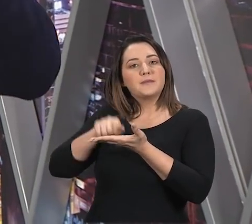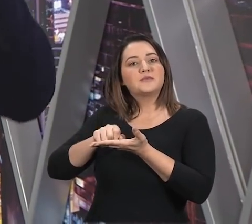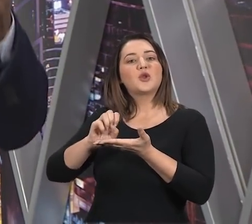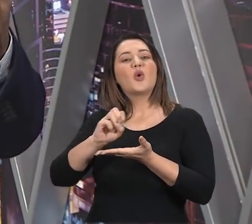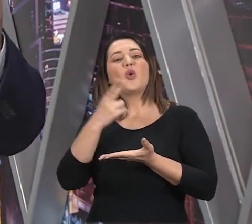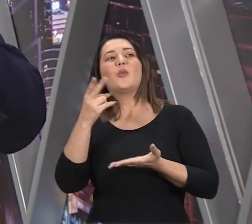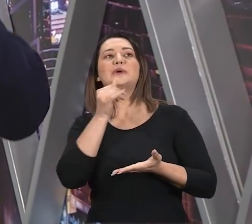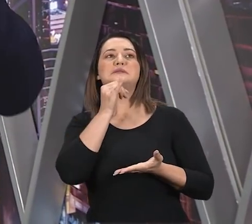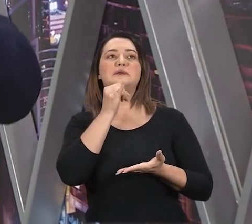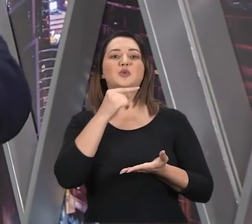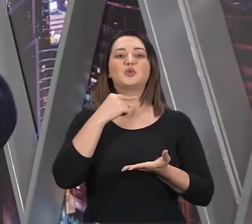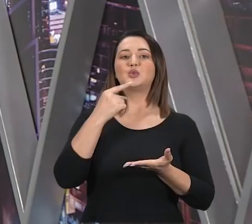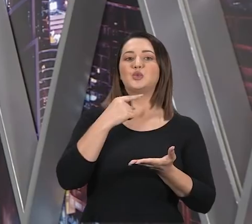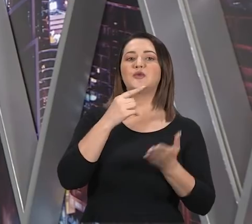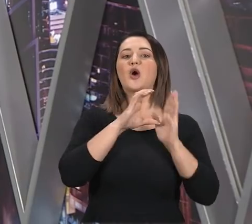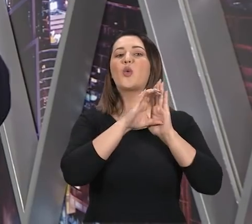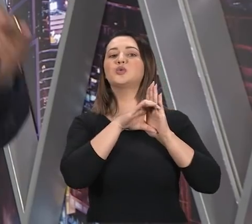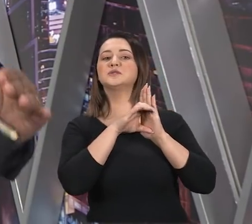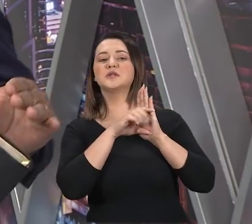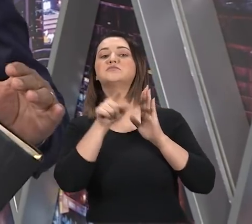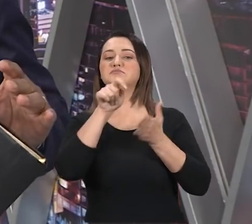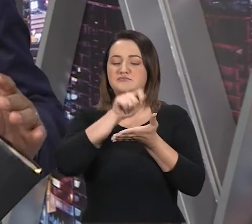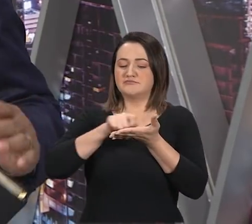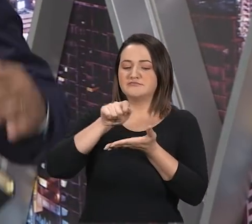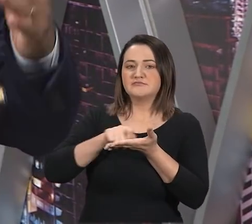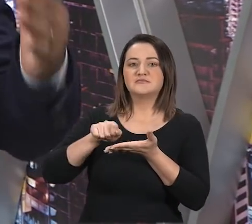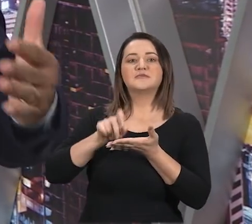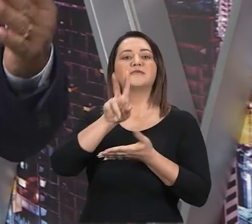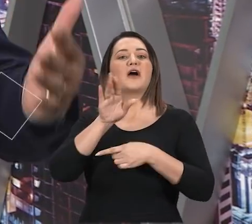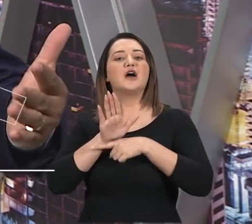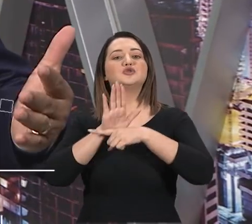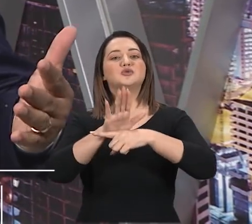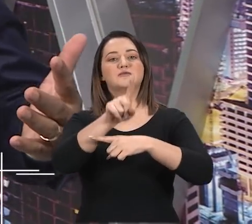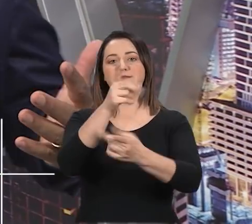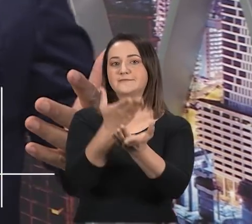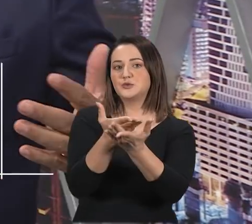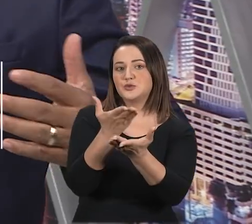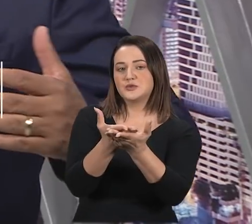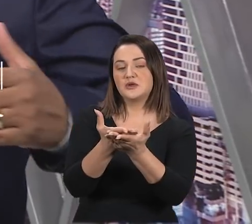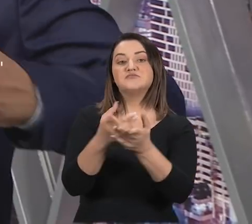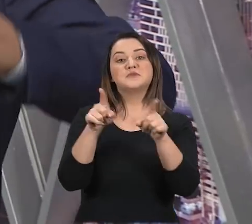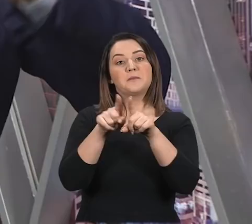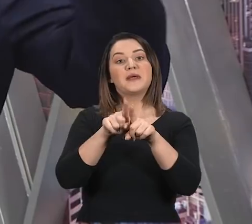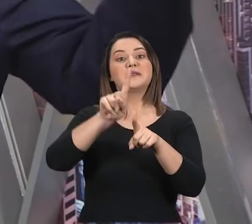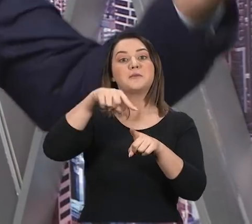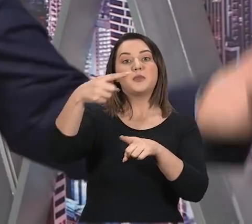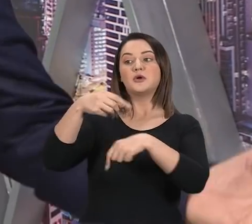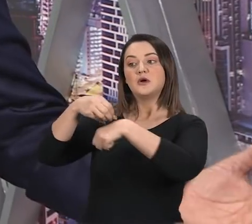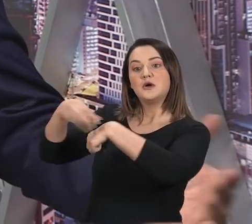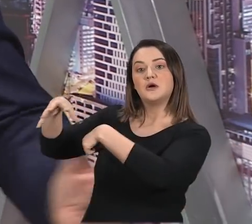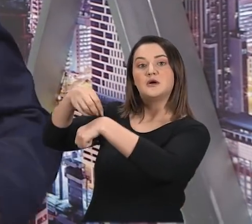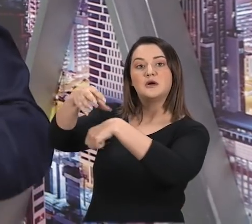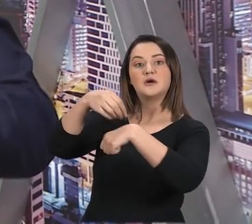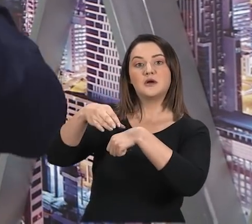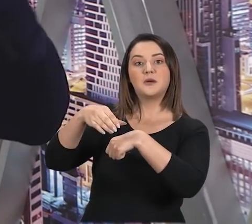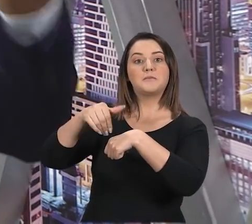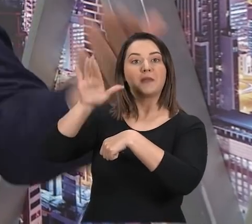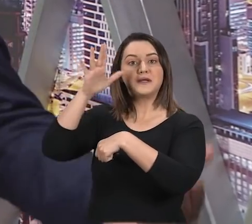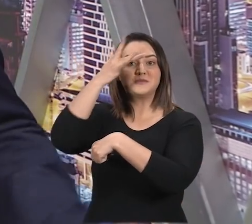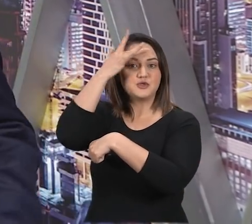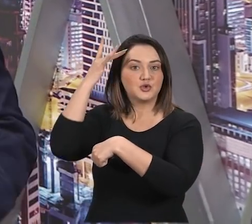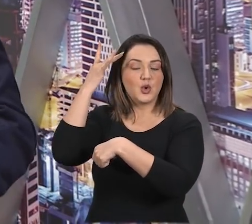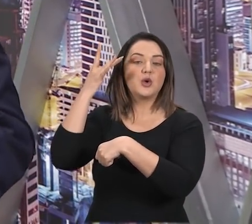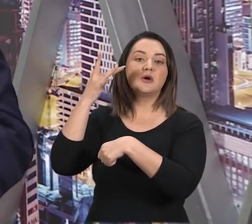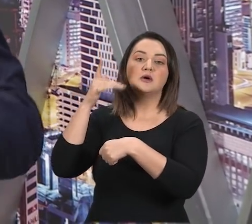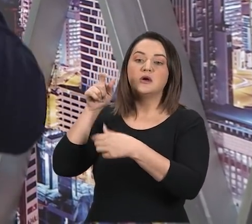algum conceito que vai lhe ajudar no seu entendimento e também vai lhe ajudar para que você possa pregar para os seus amigos, divulgar